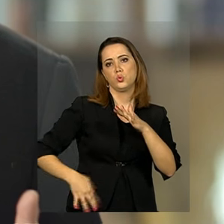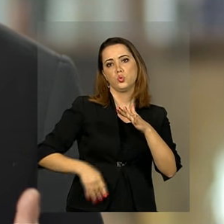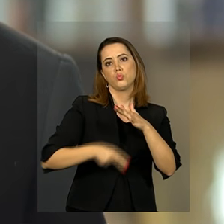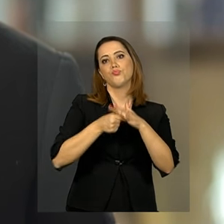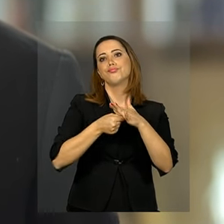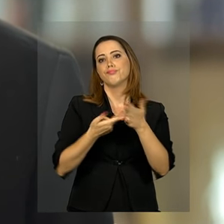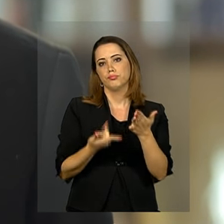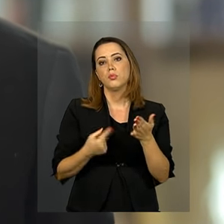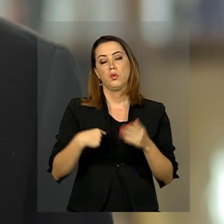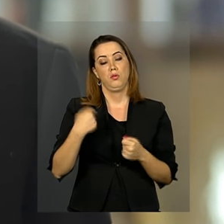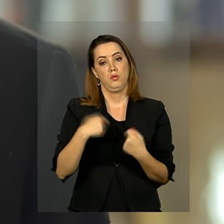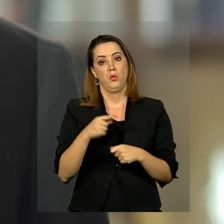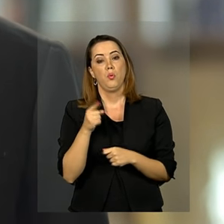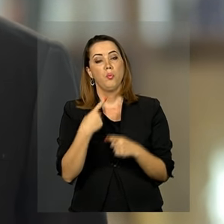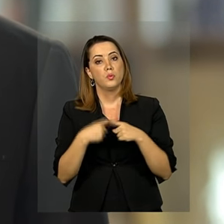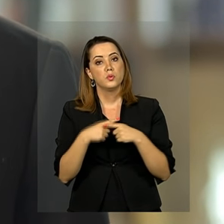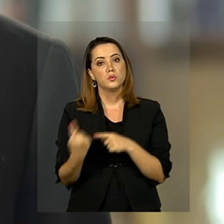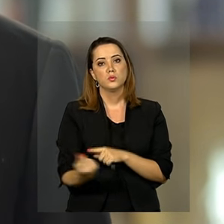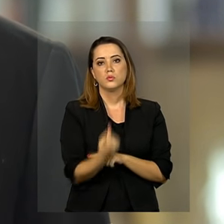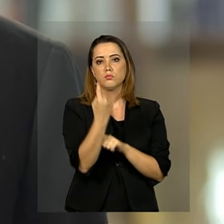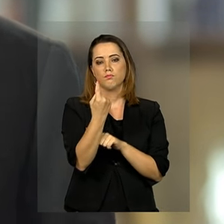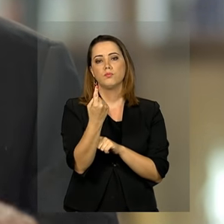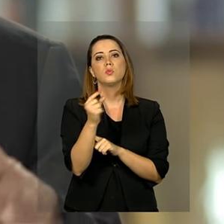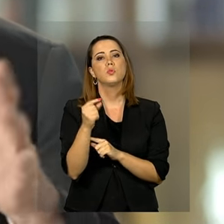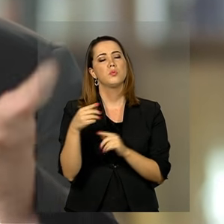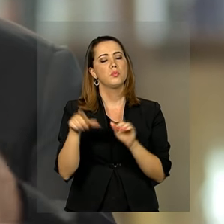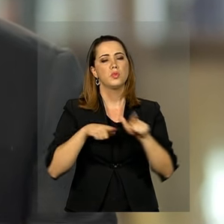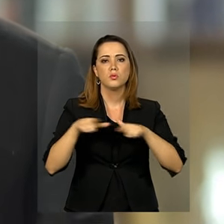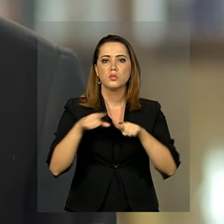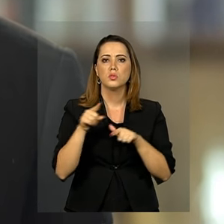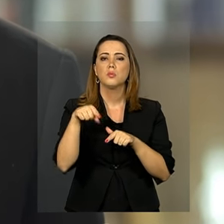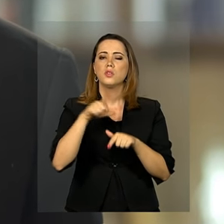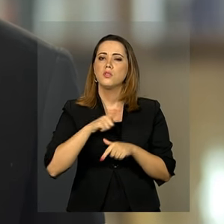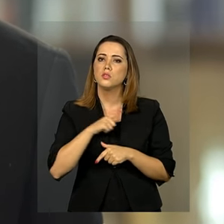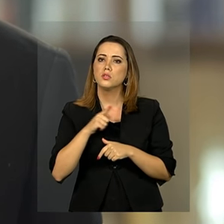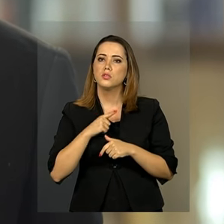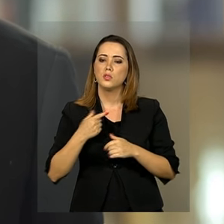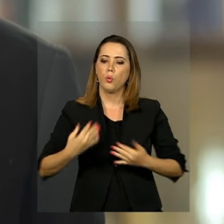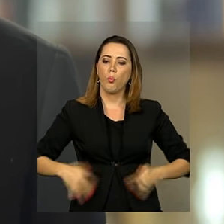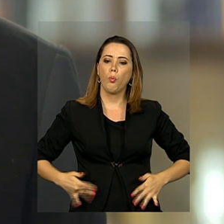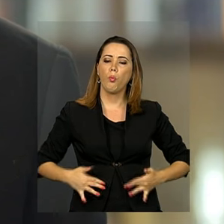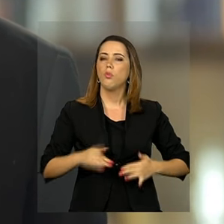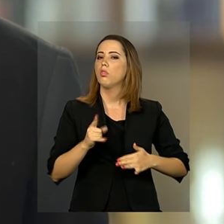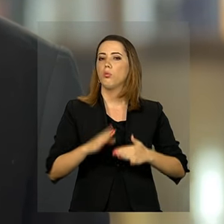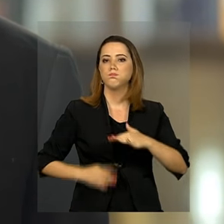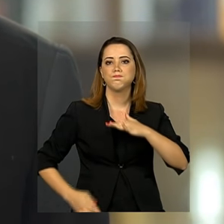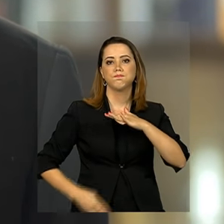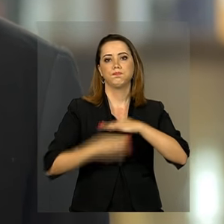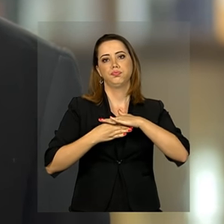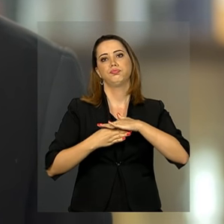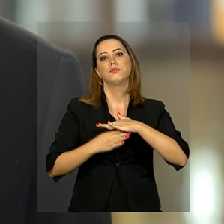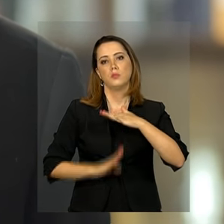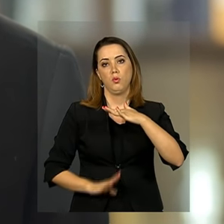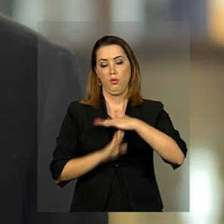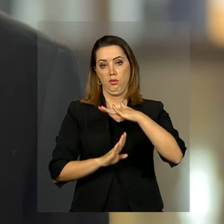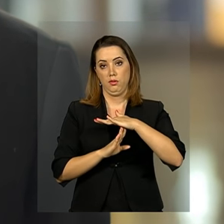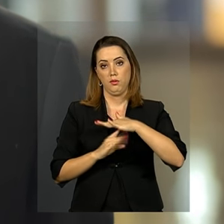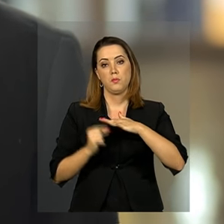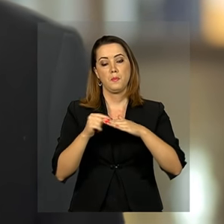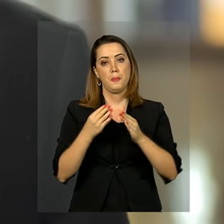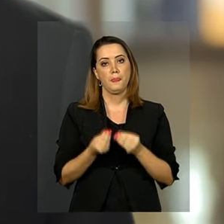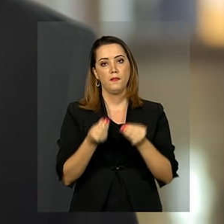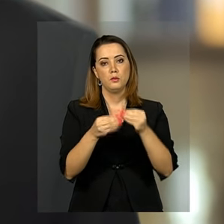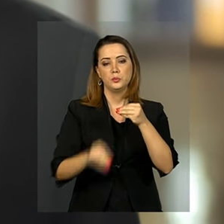Por isso, uma de nossas primeiras providências foi impor limite para os gastos públicos. Encaminhamos ao Congresso Nacional